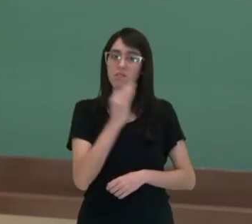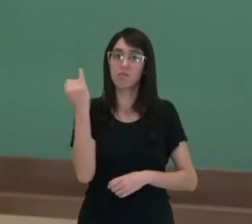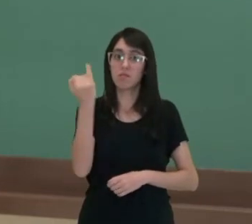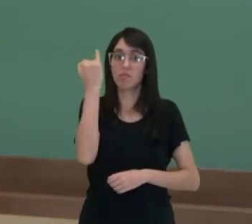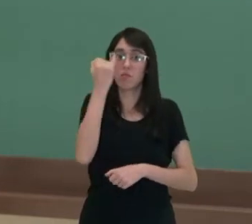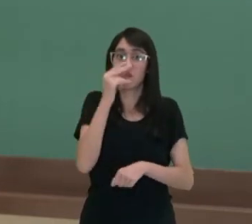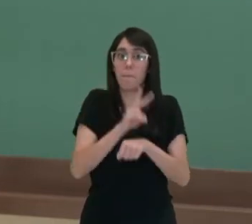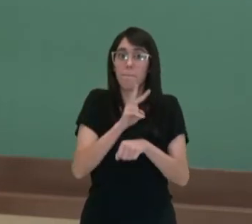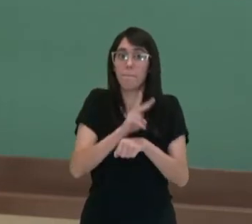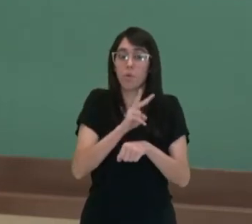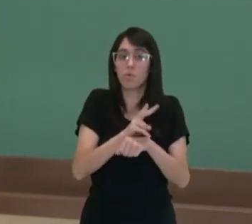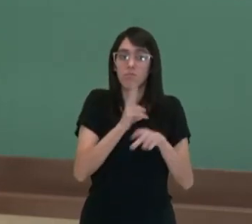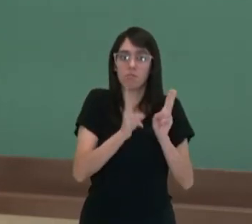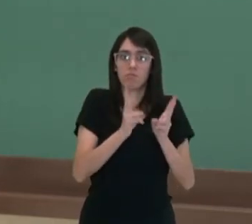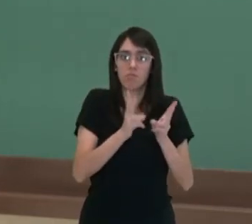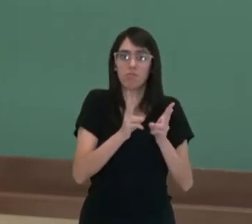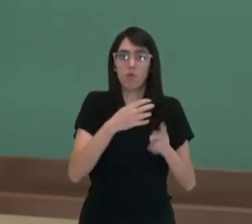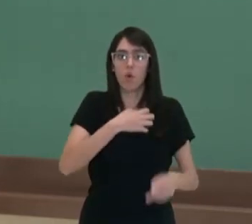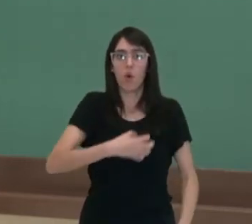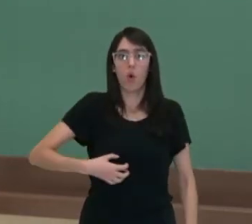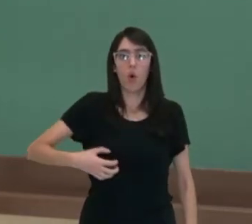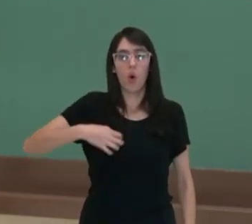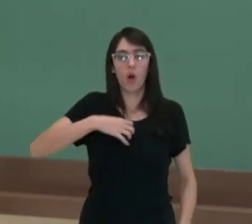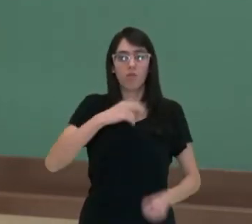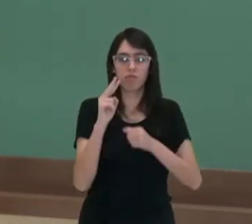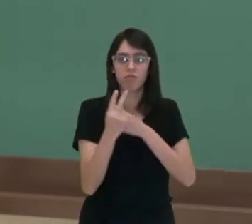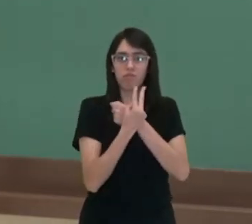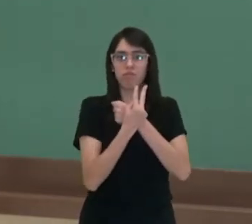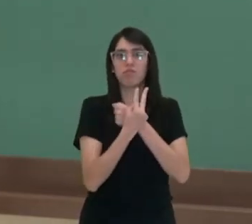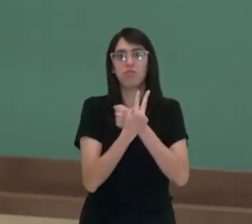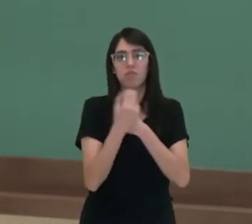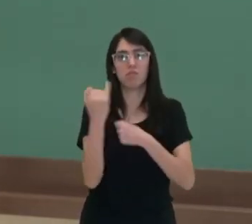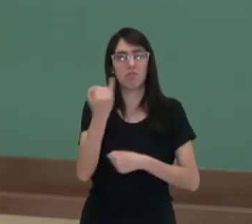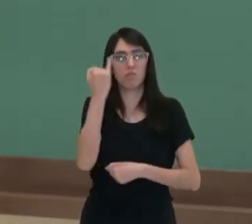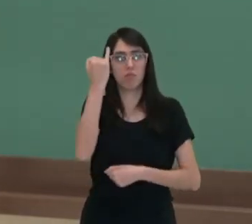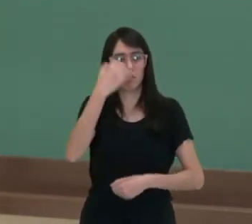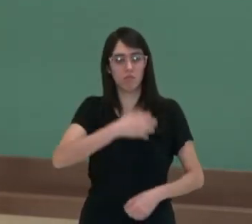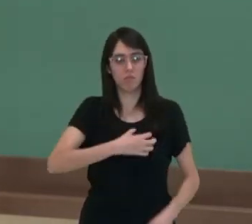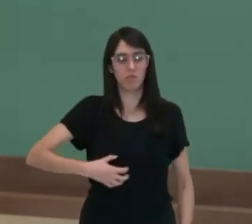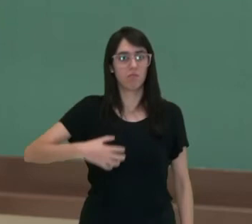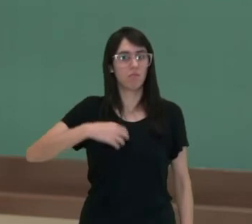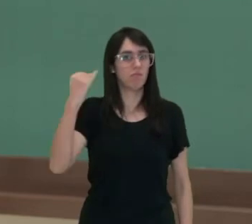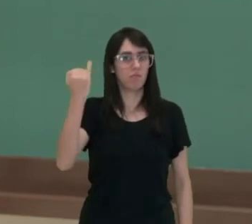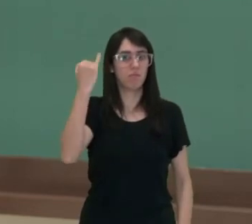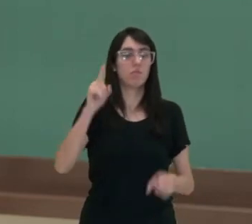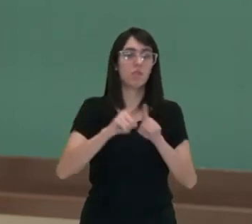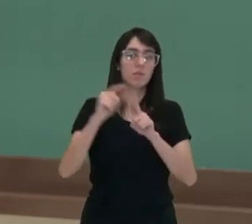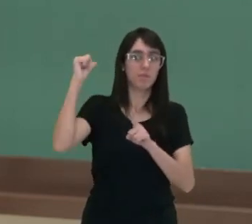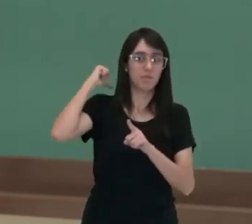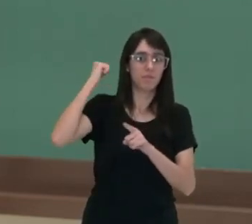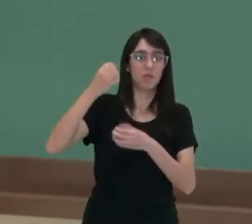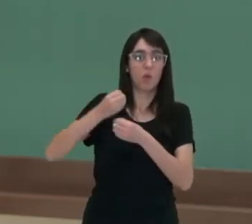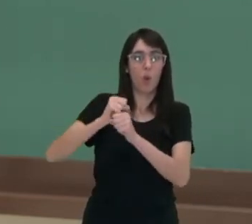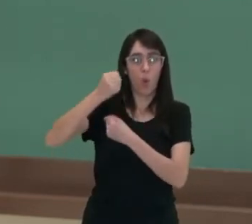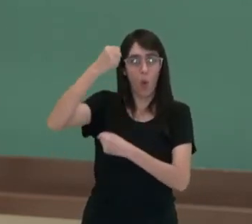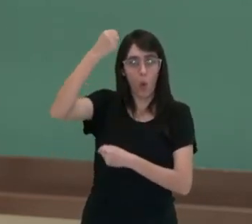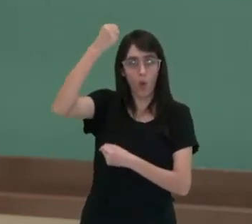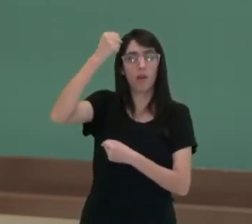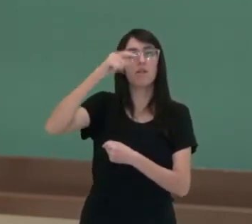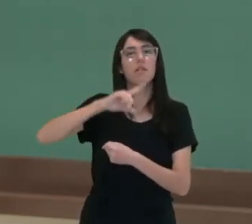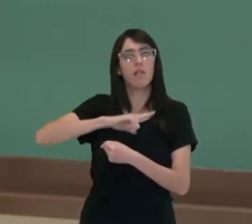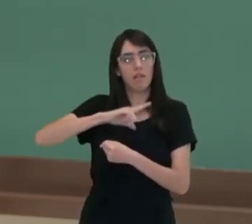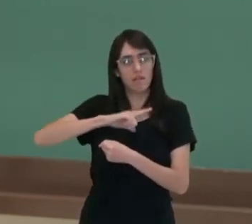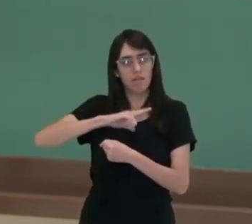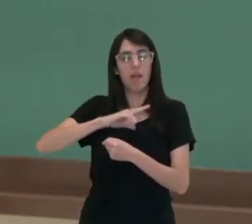de proteção dos órgãos, principalmente os órgãos vitais. Né? A nossa coluna vertebral também, nós temos toda a